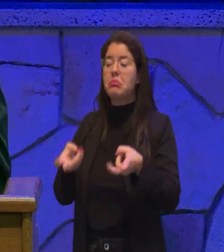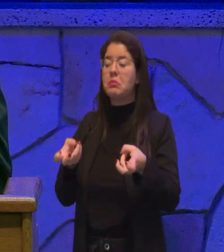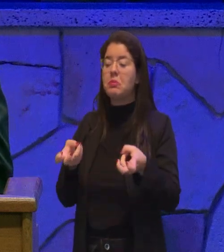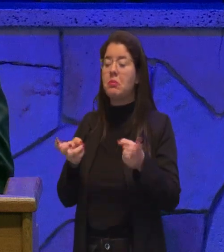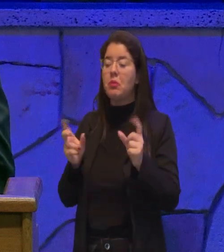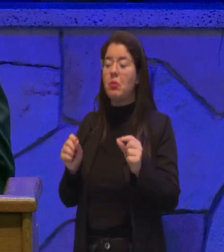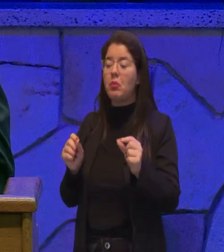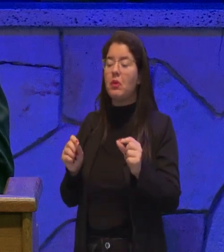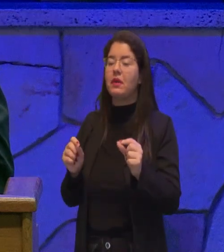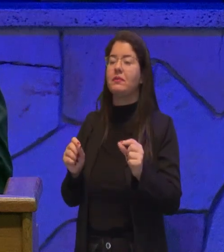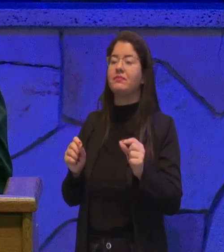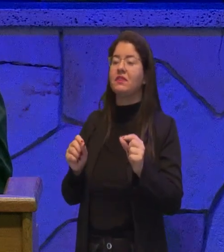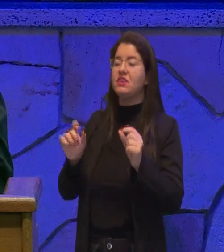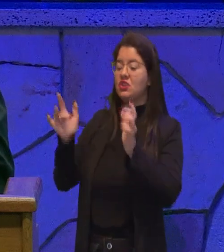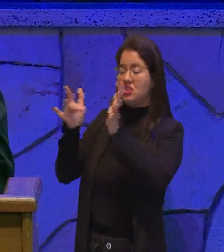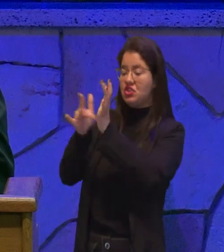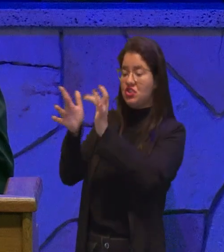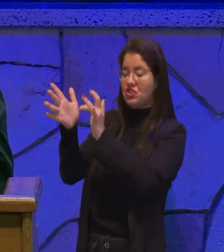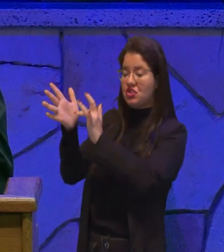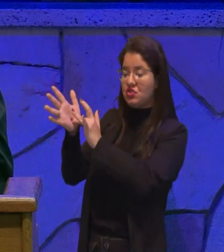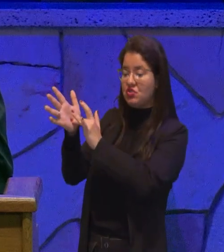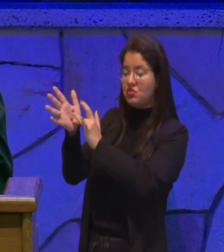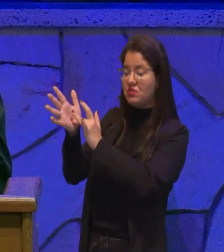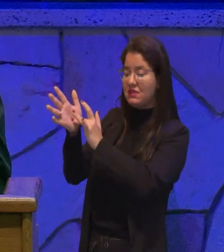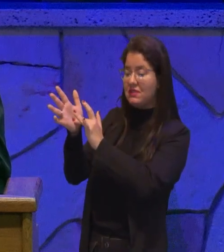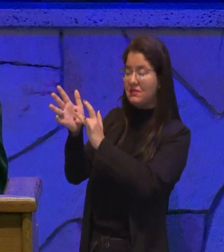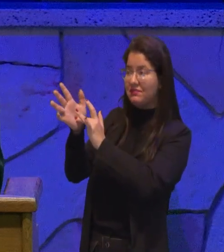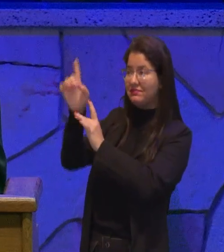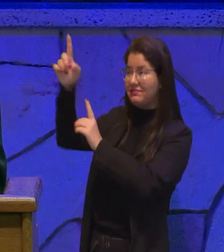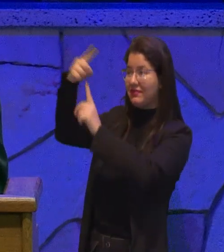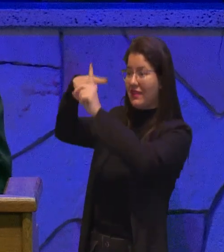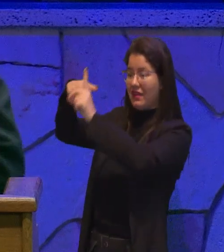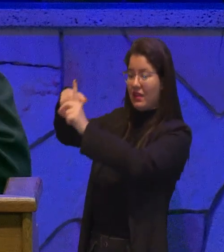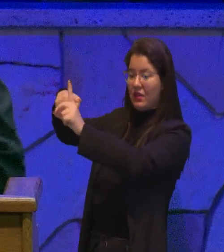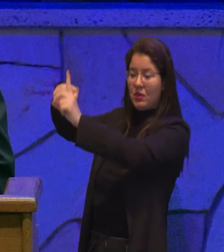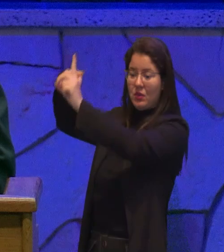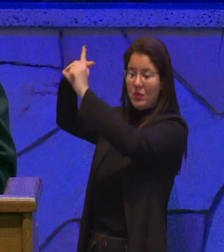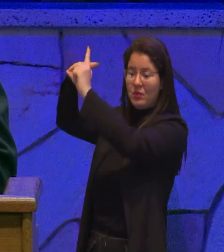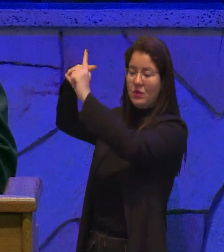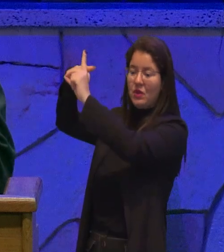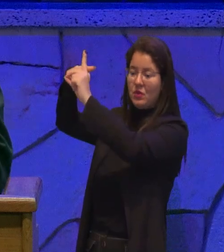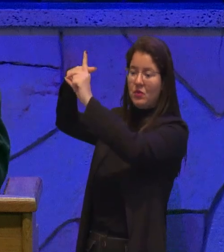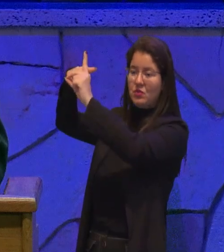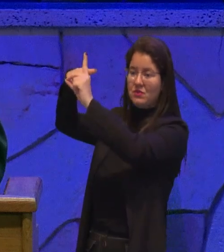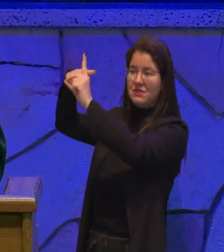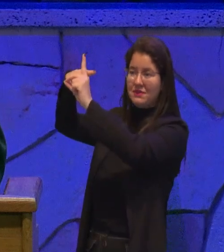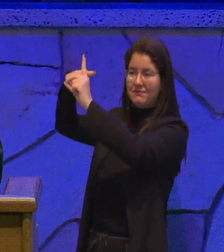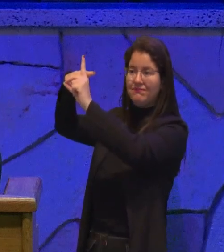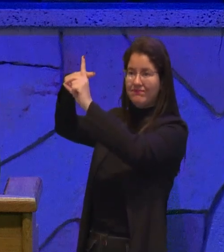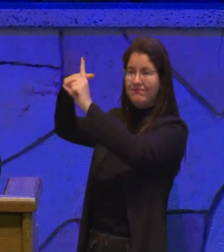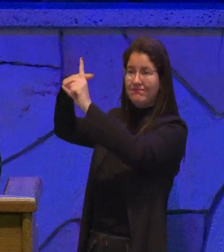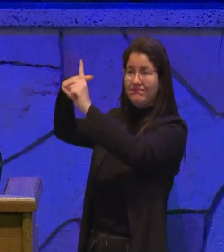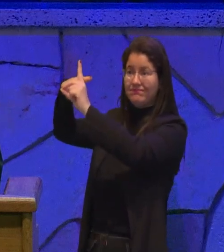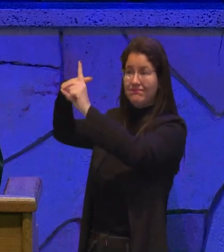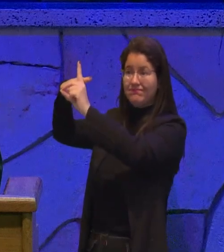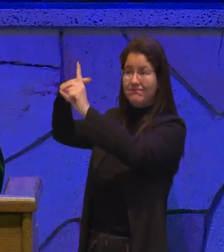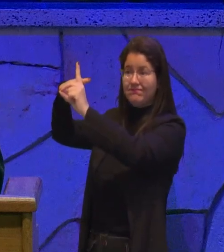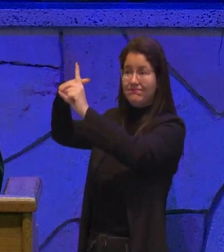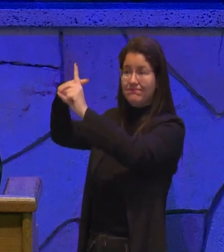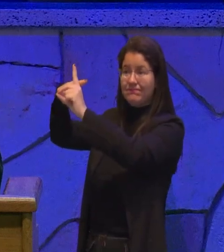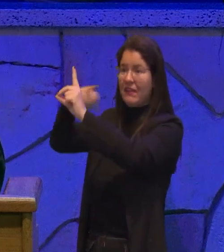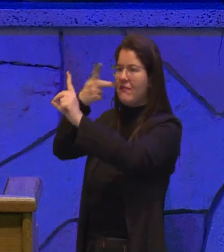que ali na cruz Jesus consumou, Ele pagou o preço para que Ele pudesse, como Filho de